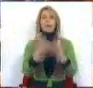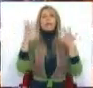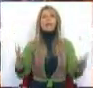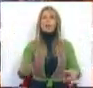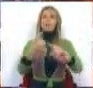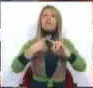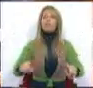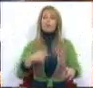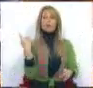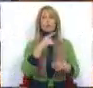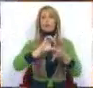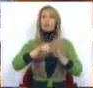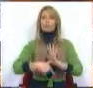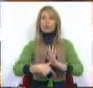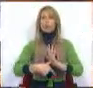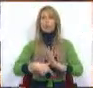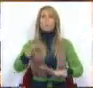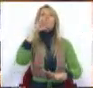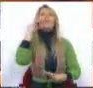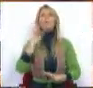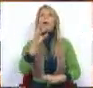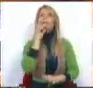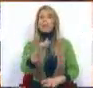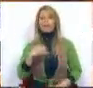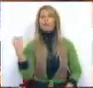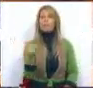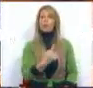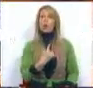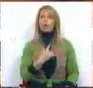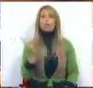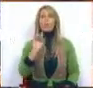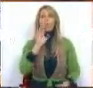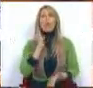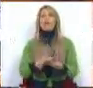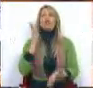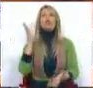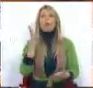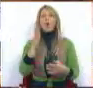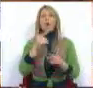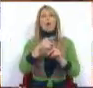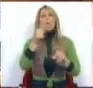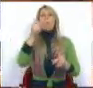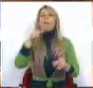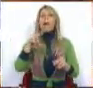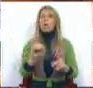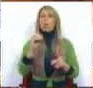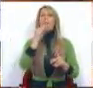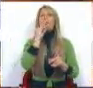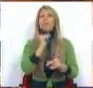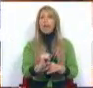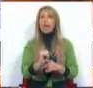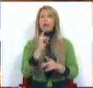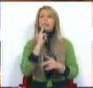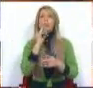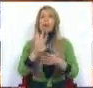diferença do nosso projeto. O Banco de Terras para nós não é apenas um banco de terras para